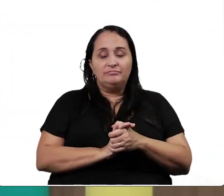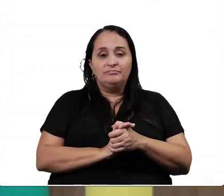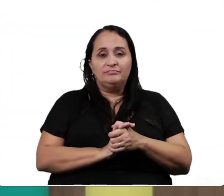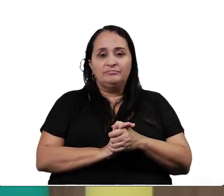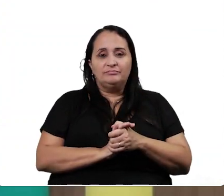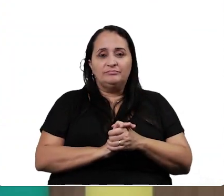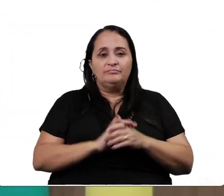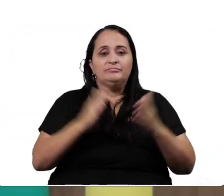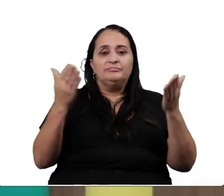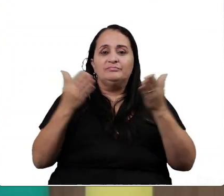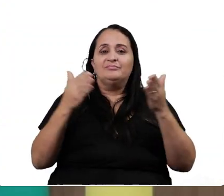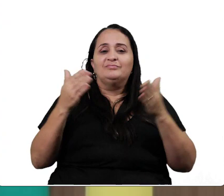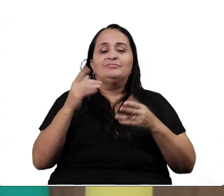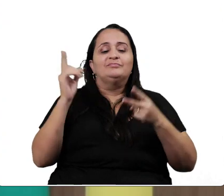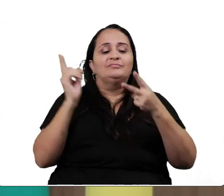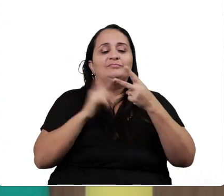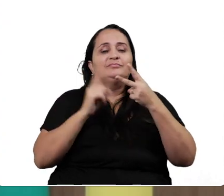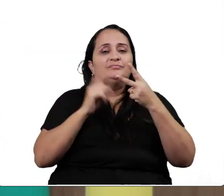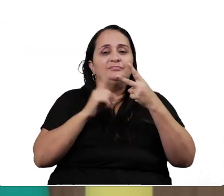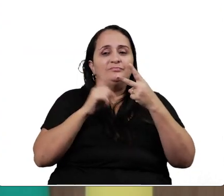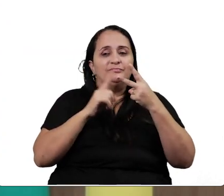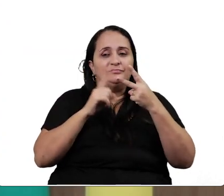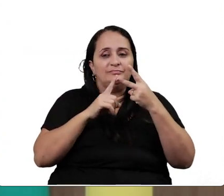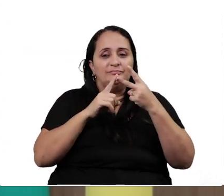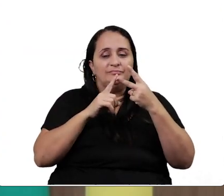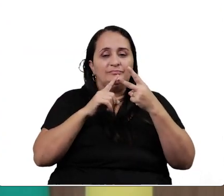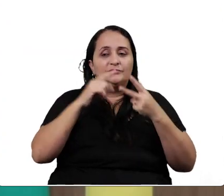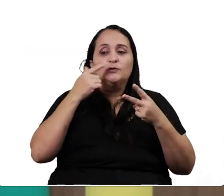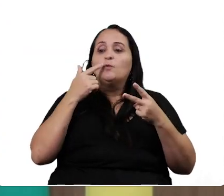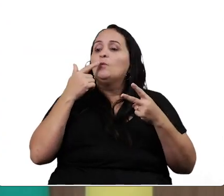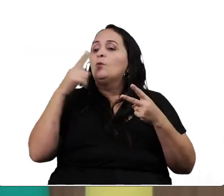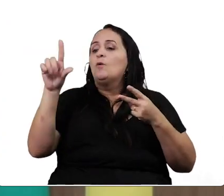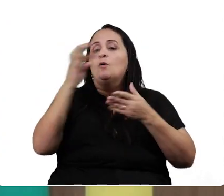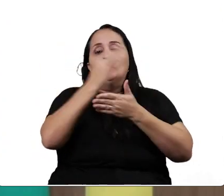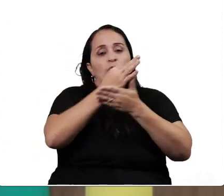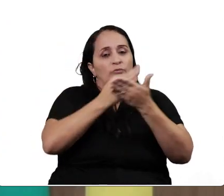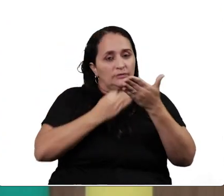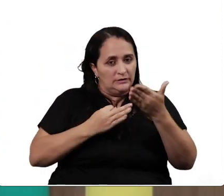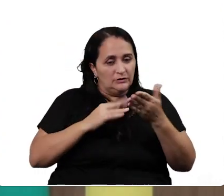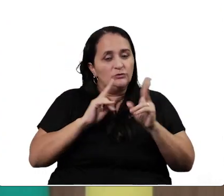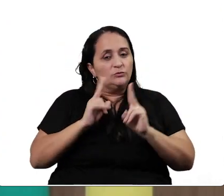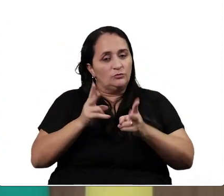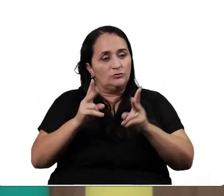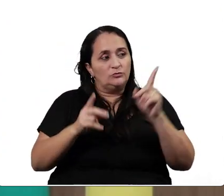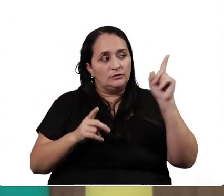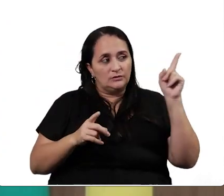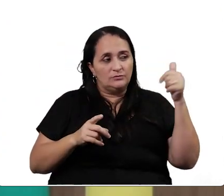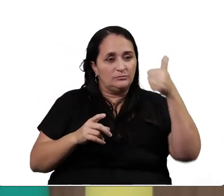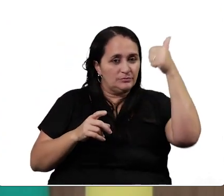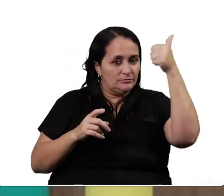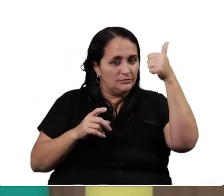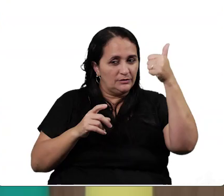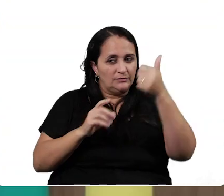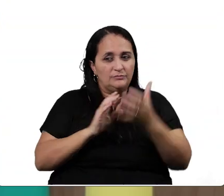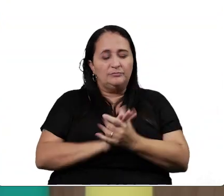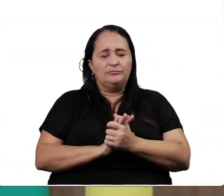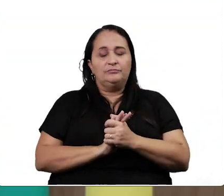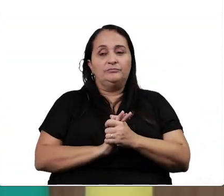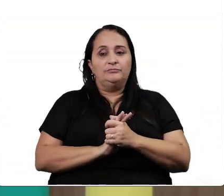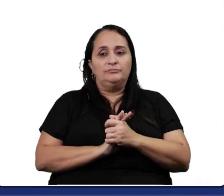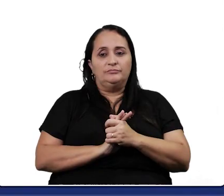Agora, nós vamos para a segunda parte, que é um outro texto que não deixa de ser uma continuação desse primeiro, tá